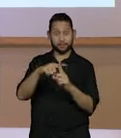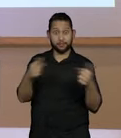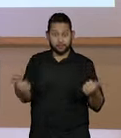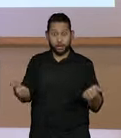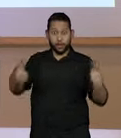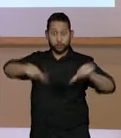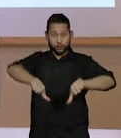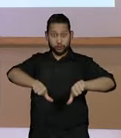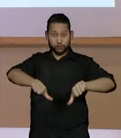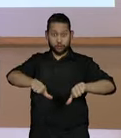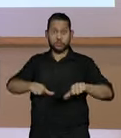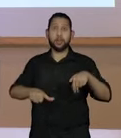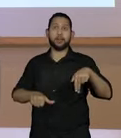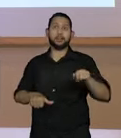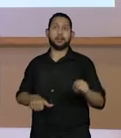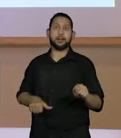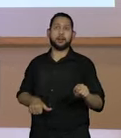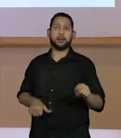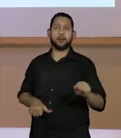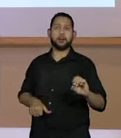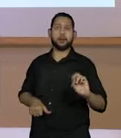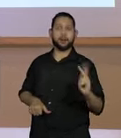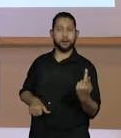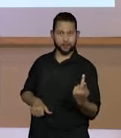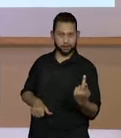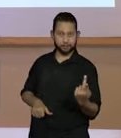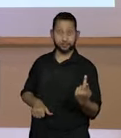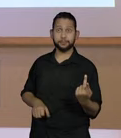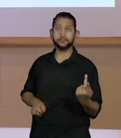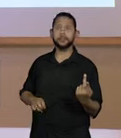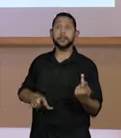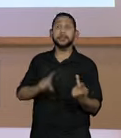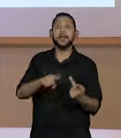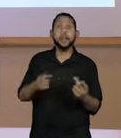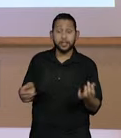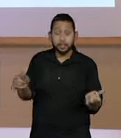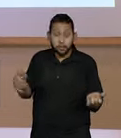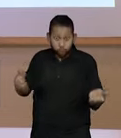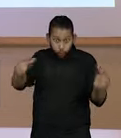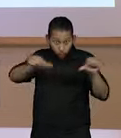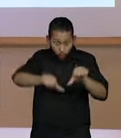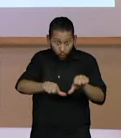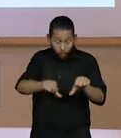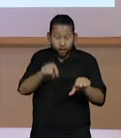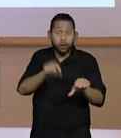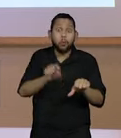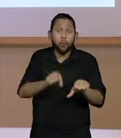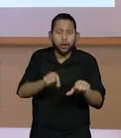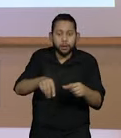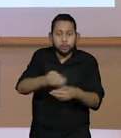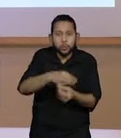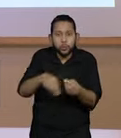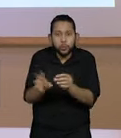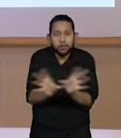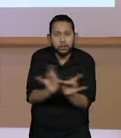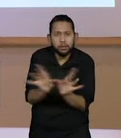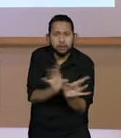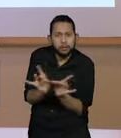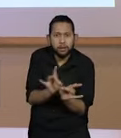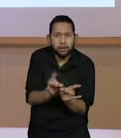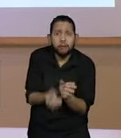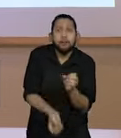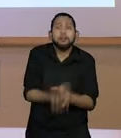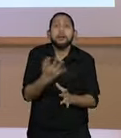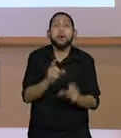e depois a gente vai ter aqui o hidróxido de cobre e teremos